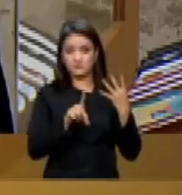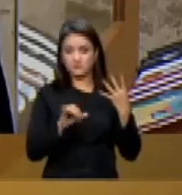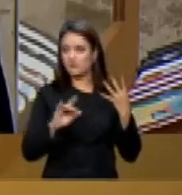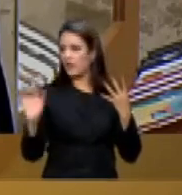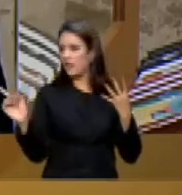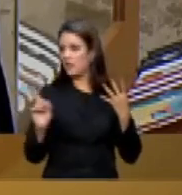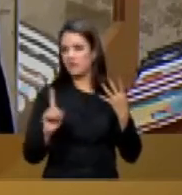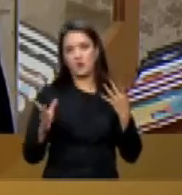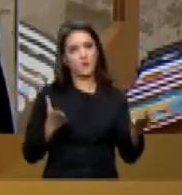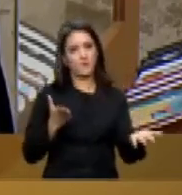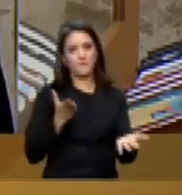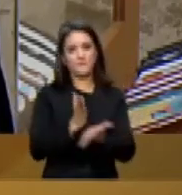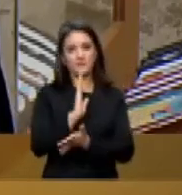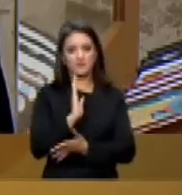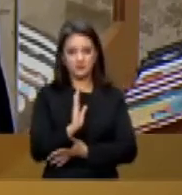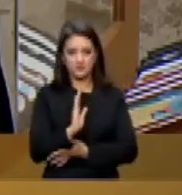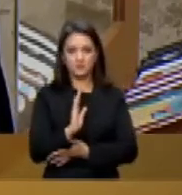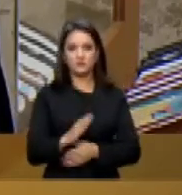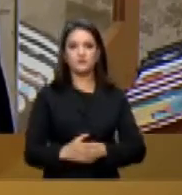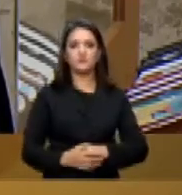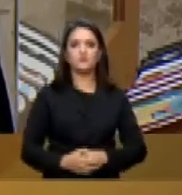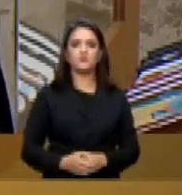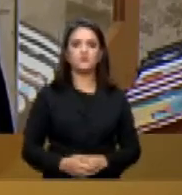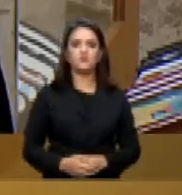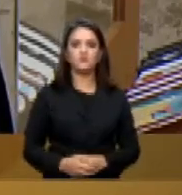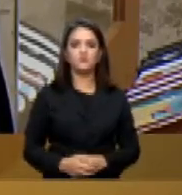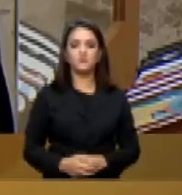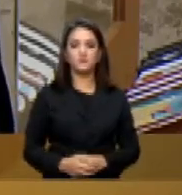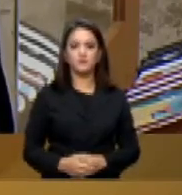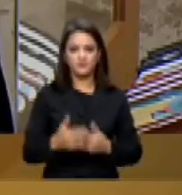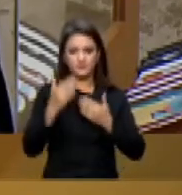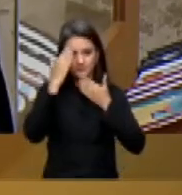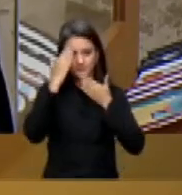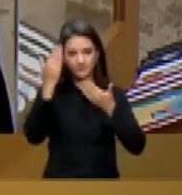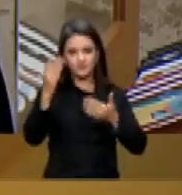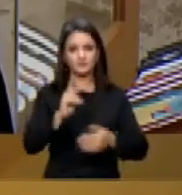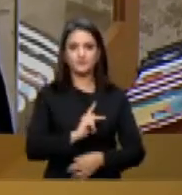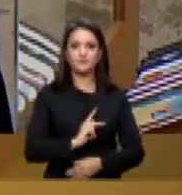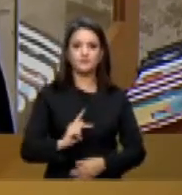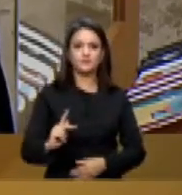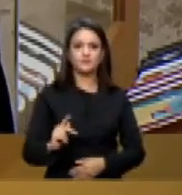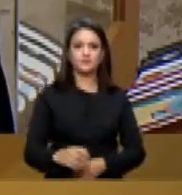quatro ações de inconstitucionalidade. Muito obrigado, senhor presidente.